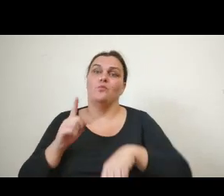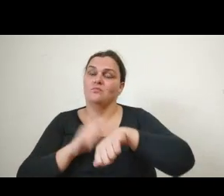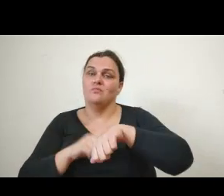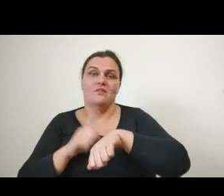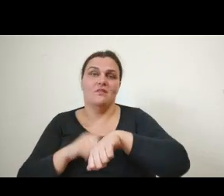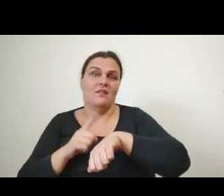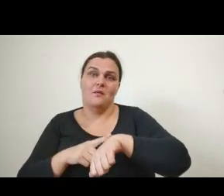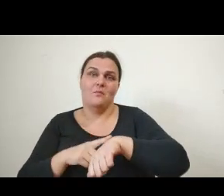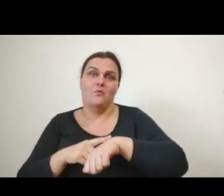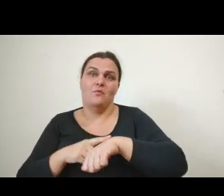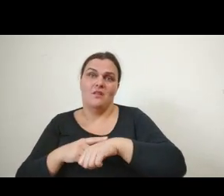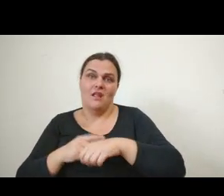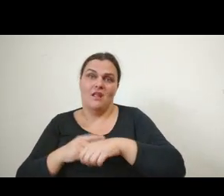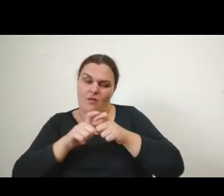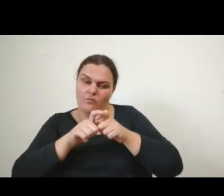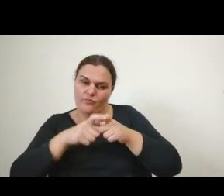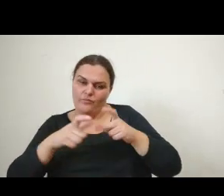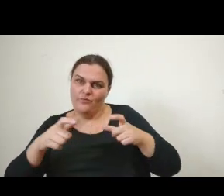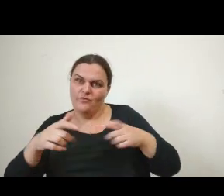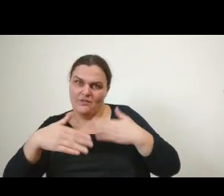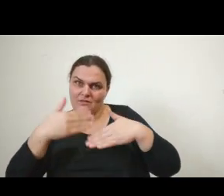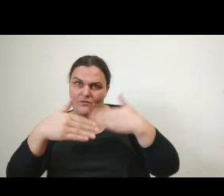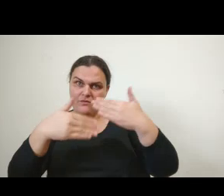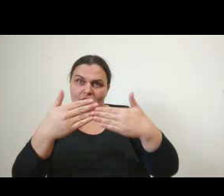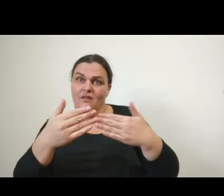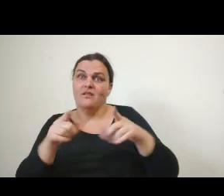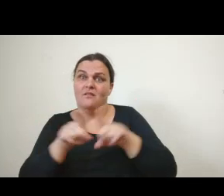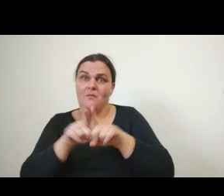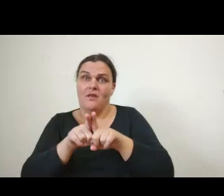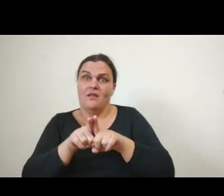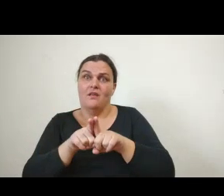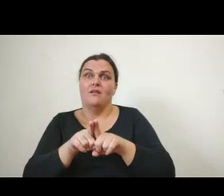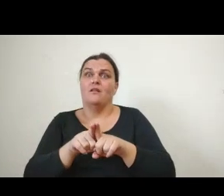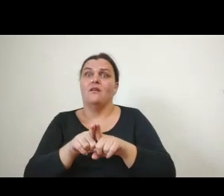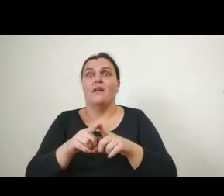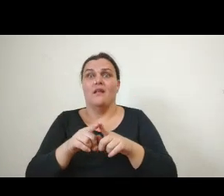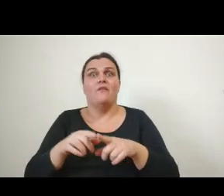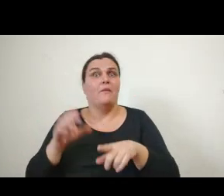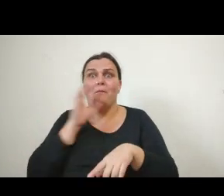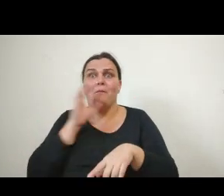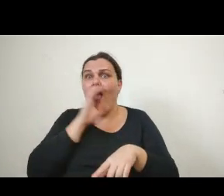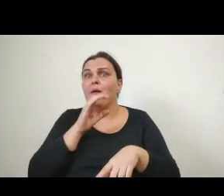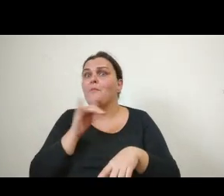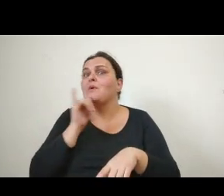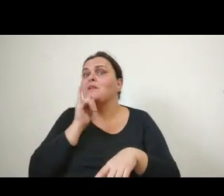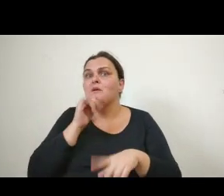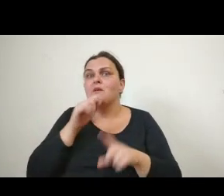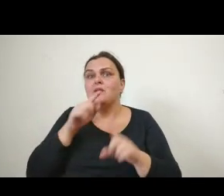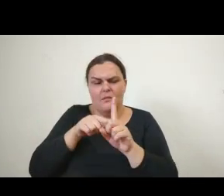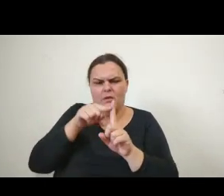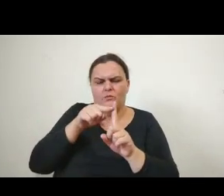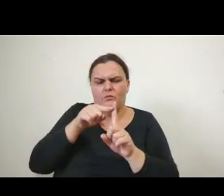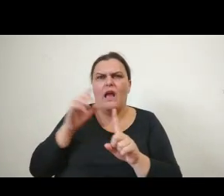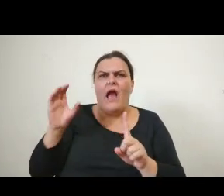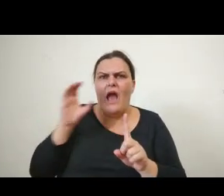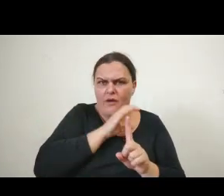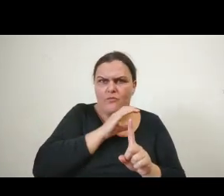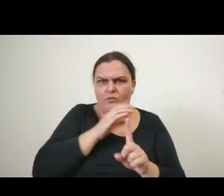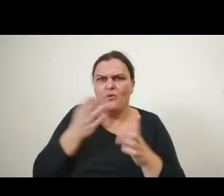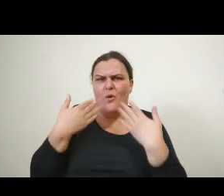na fase adulta. O aumento da temperatura, então, acelera o desenvolvimento do inseto. Tem aqui alguns dados,